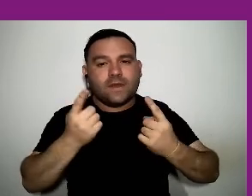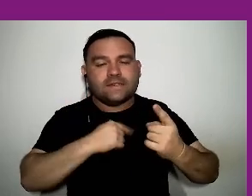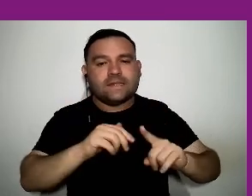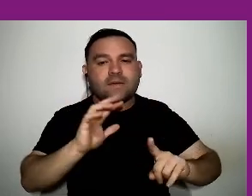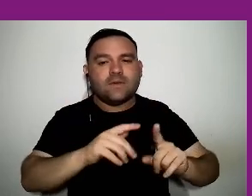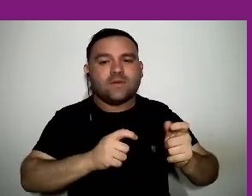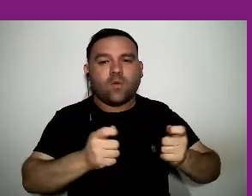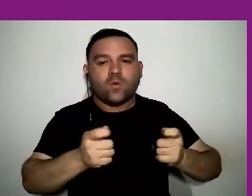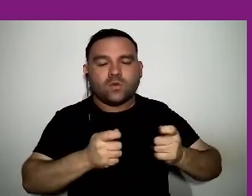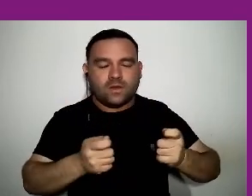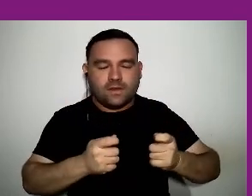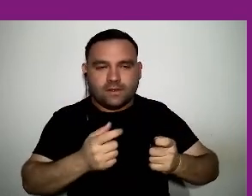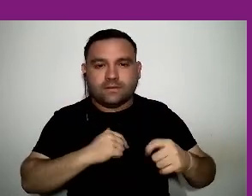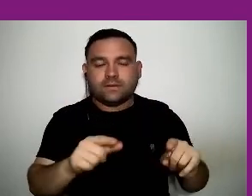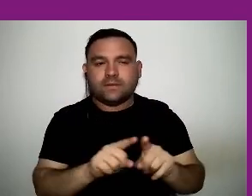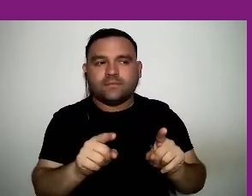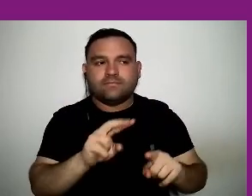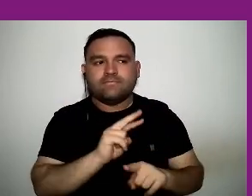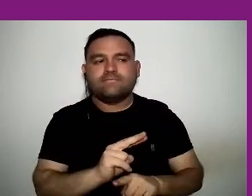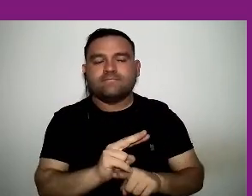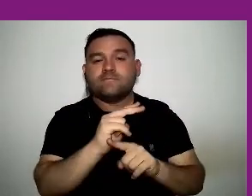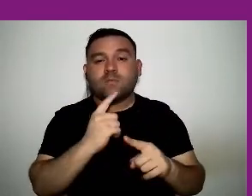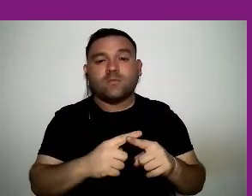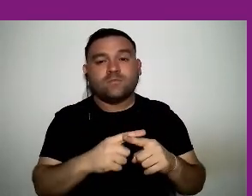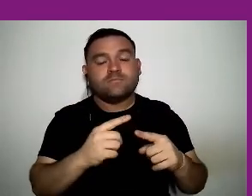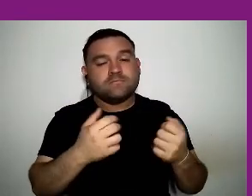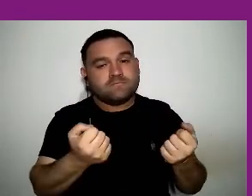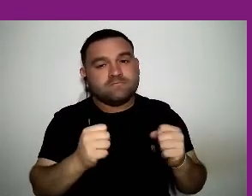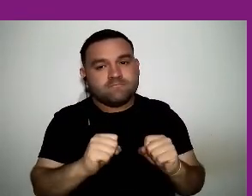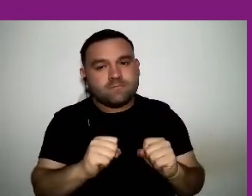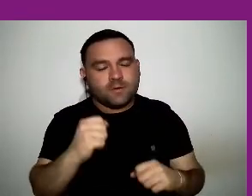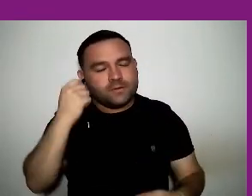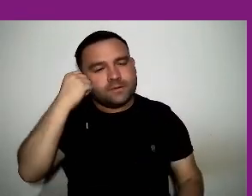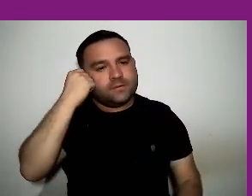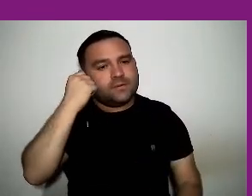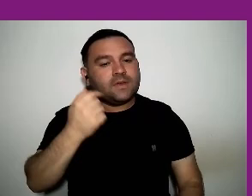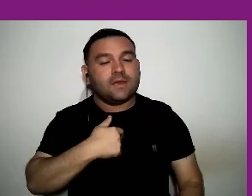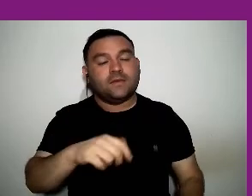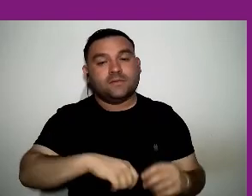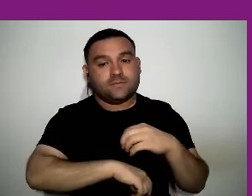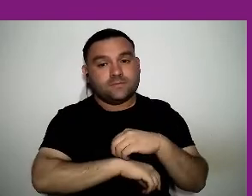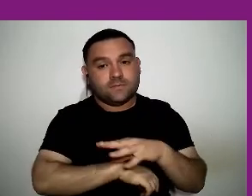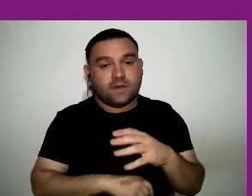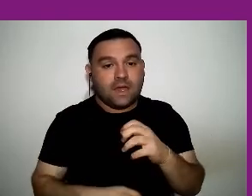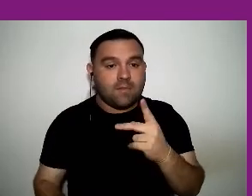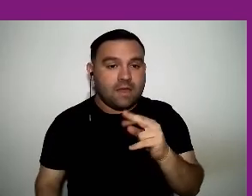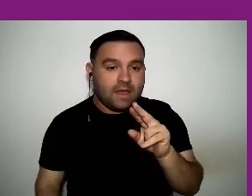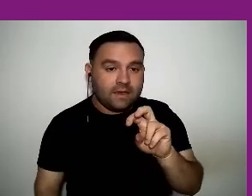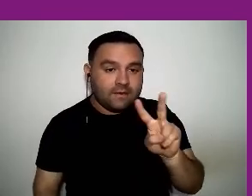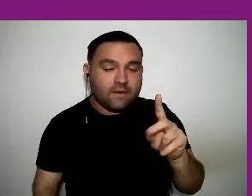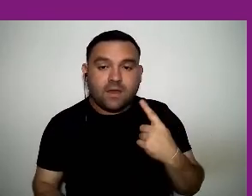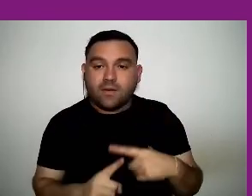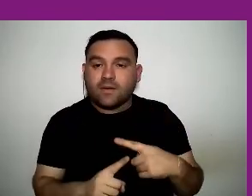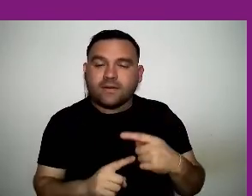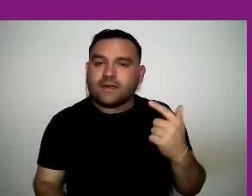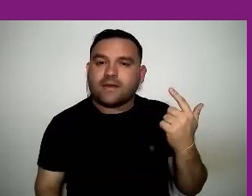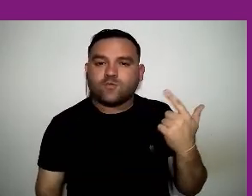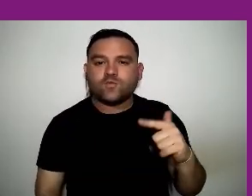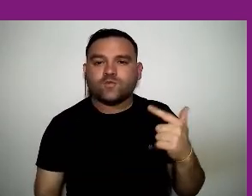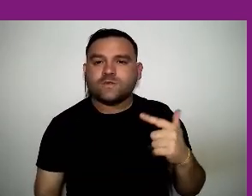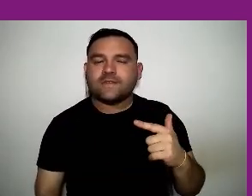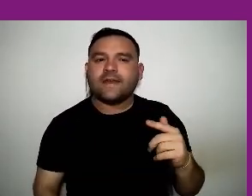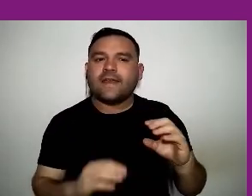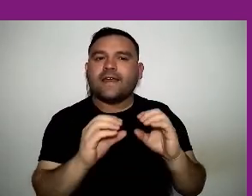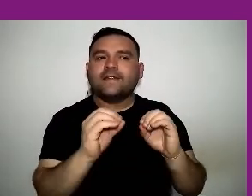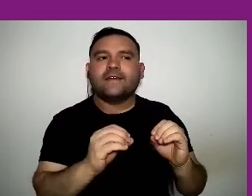pressão controlada assistida. É uma possibilidade, né? Eu sugiro o APRV porque ele não vai ter nenhum tipo